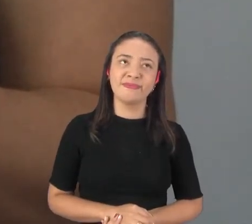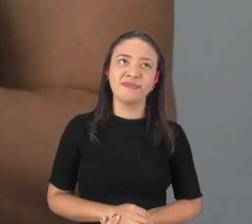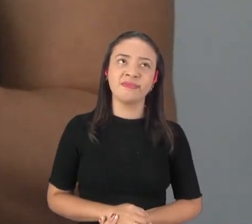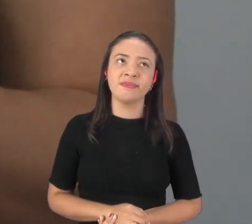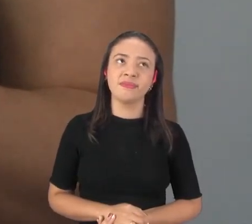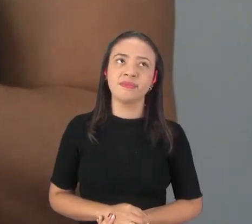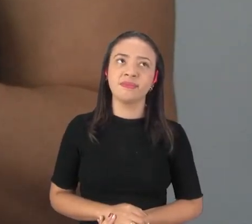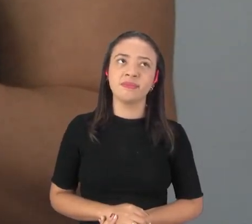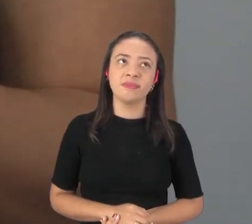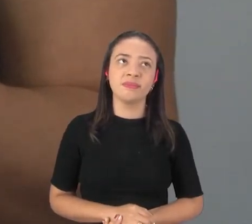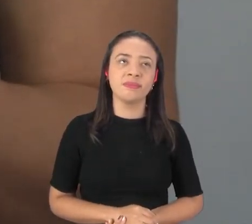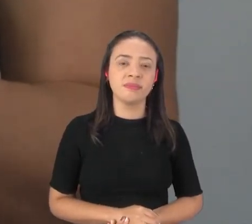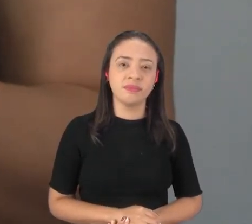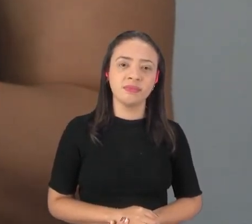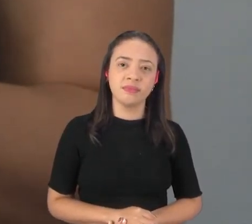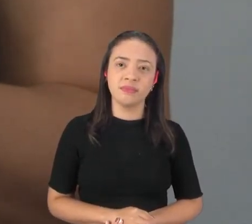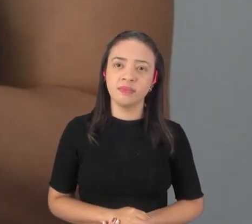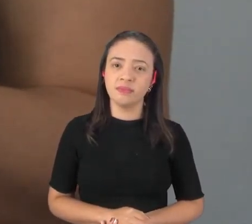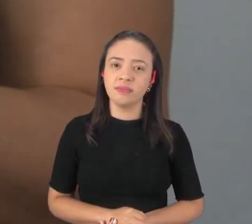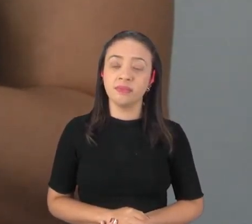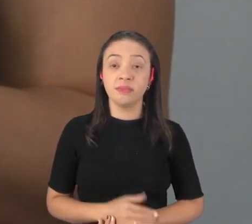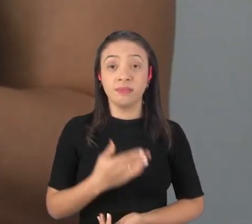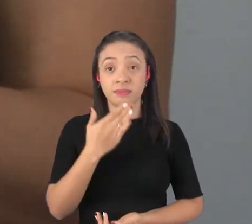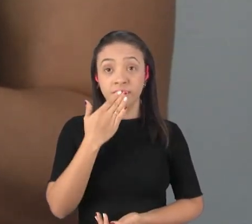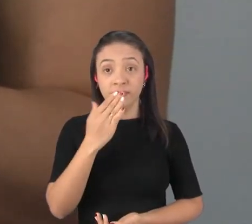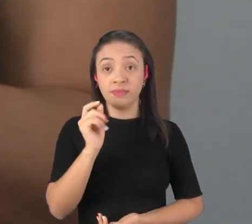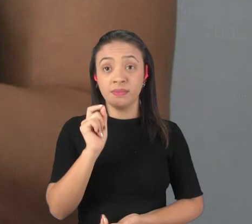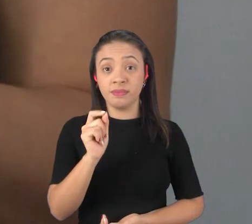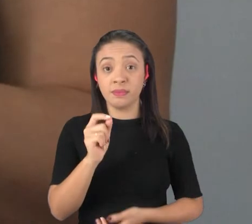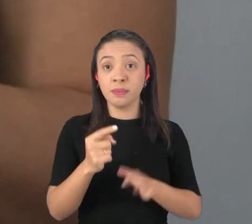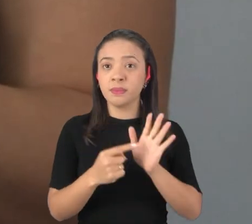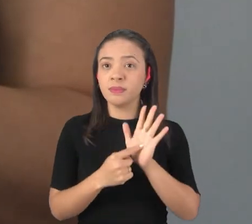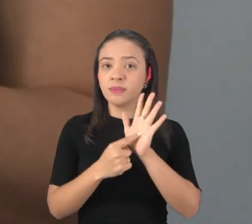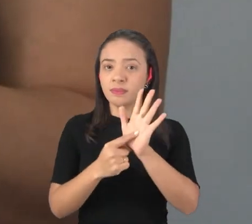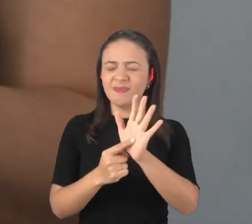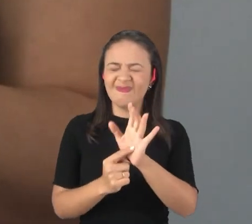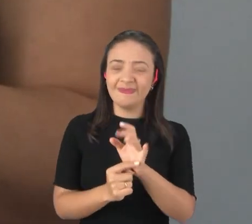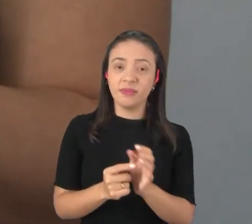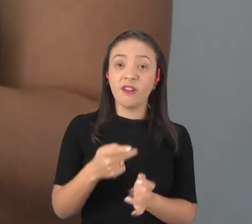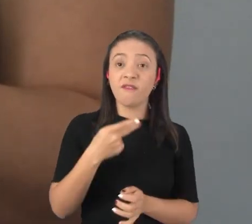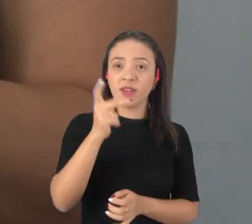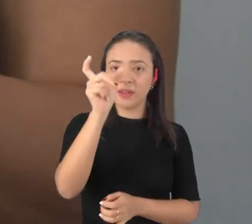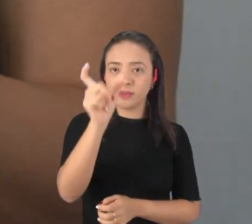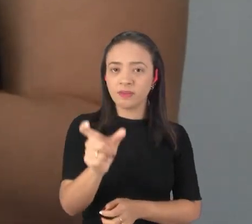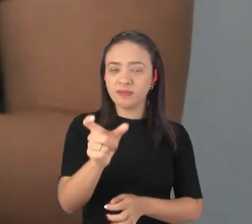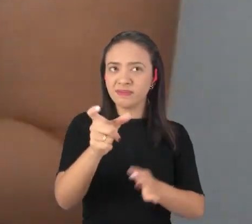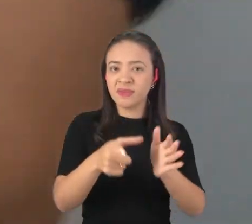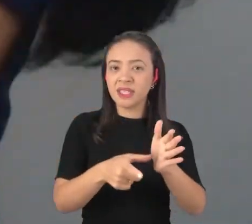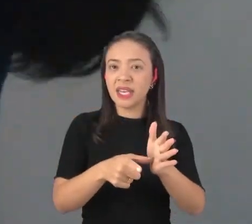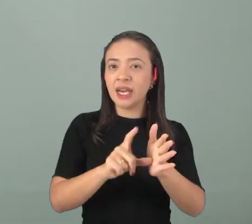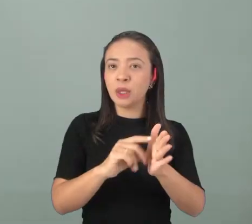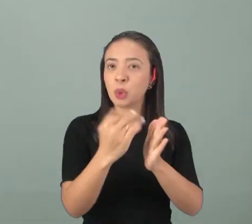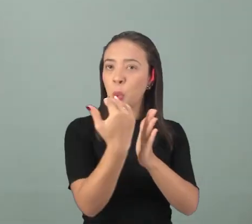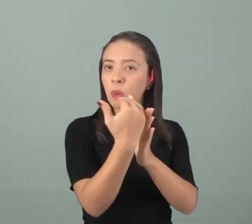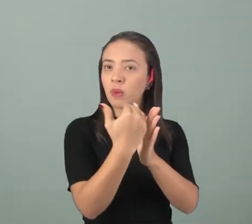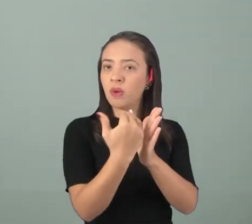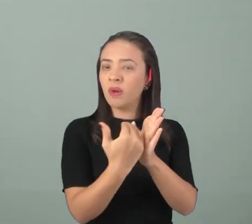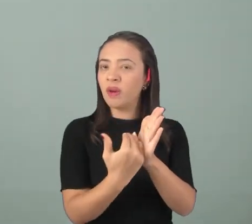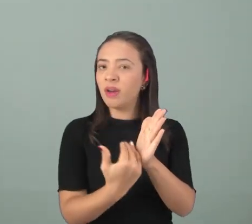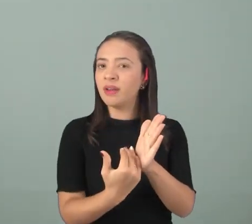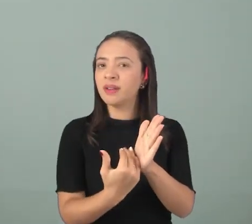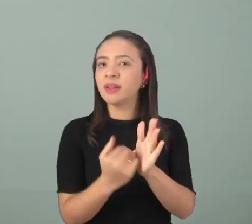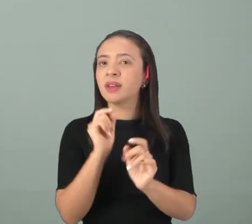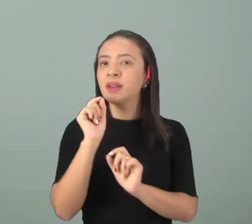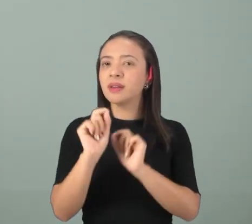aqui, né? E aí ele pede para me indicar a fala de um personagem que antecede uma listagem. Aqui é